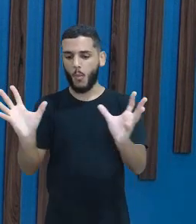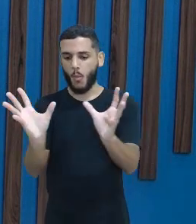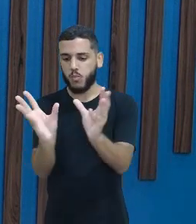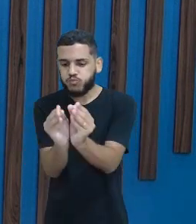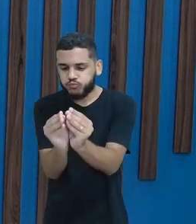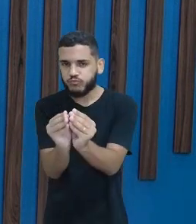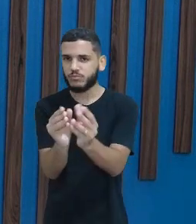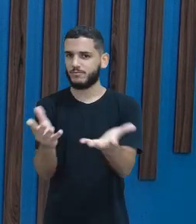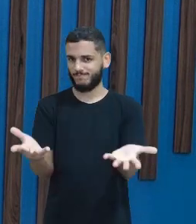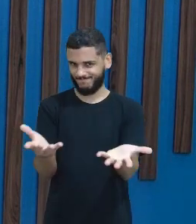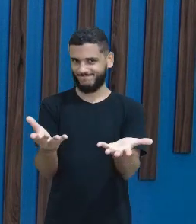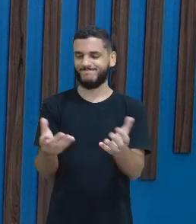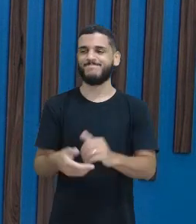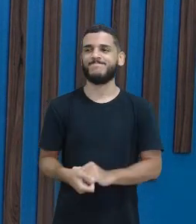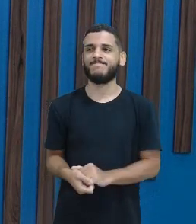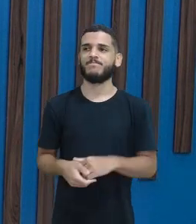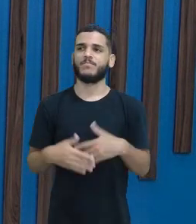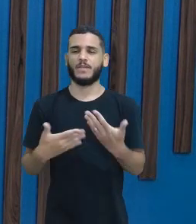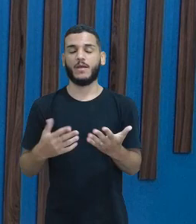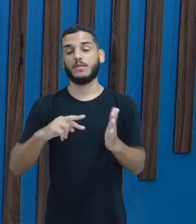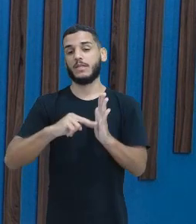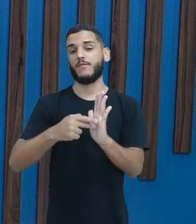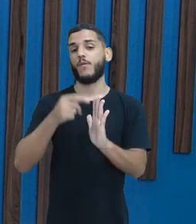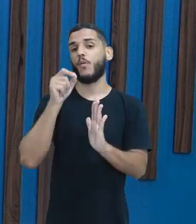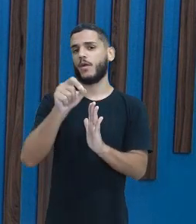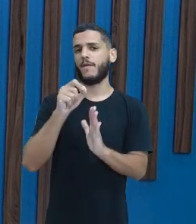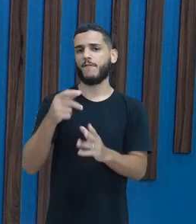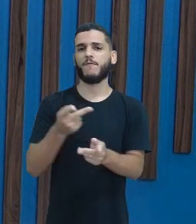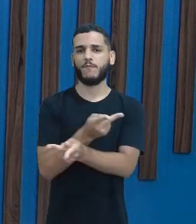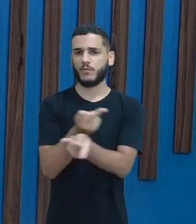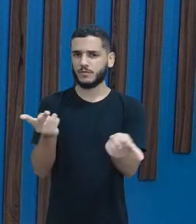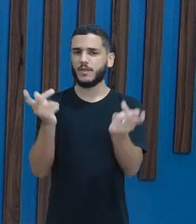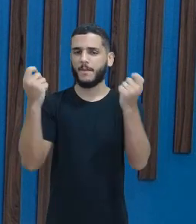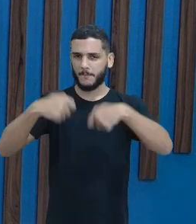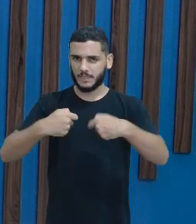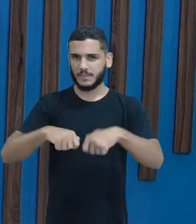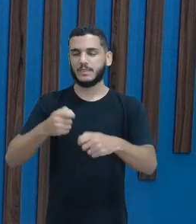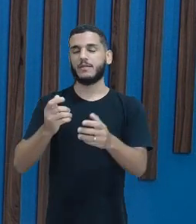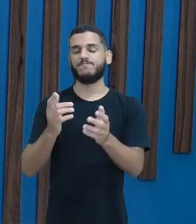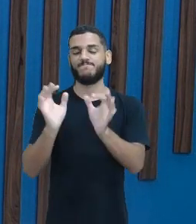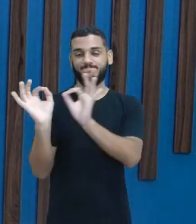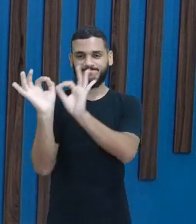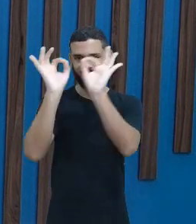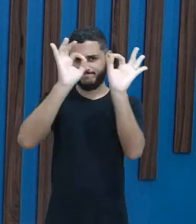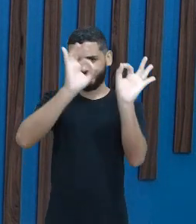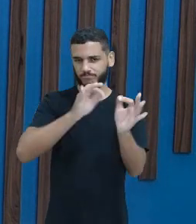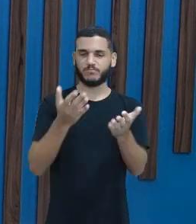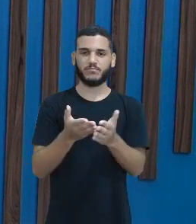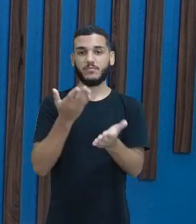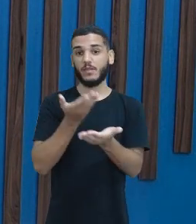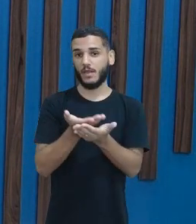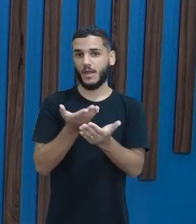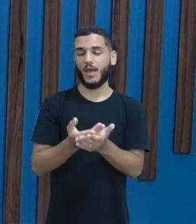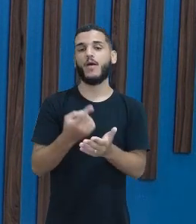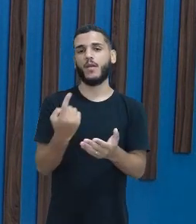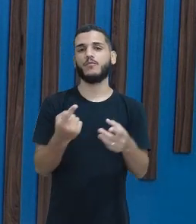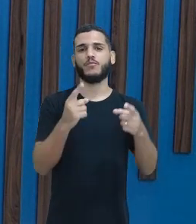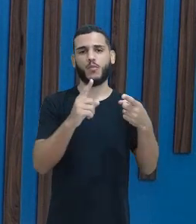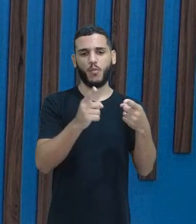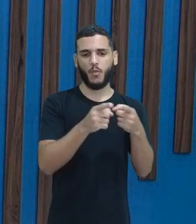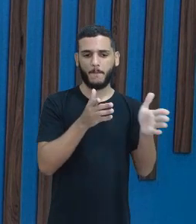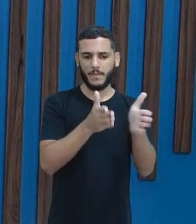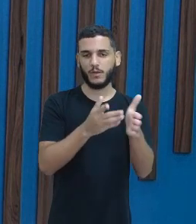mais ou menos isso. Eu estou querendo dizer que vocês têm que assistir a aula do módulo 1, 2 e 3